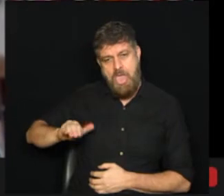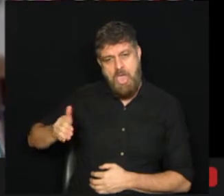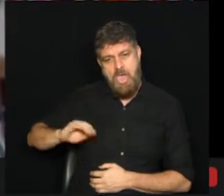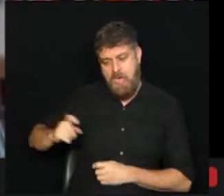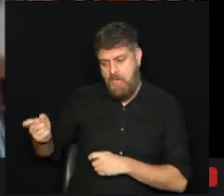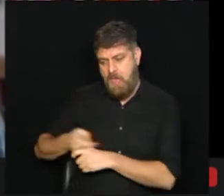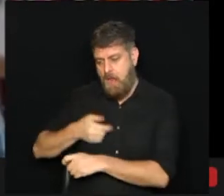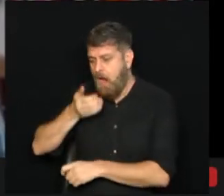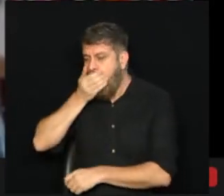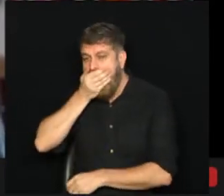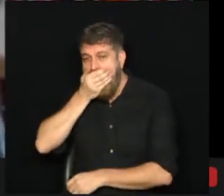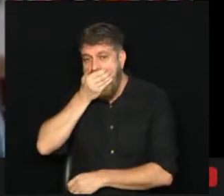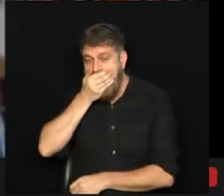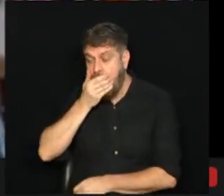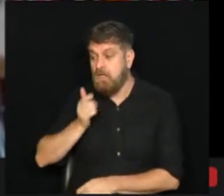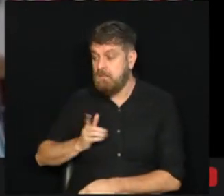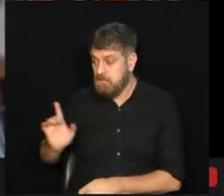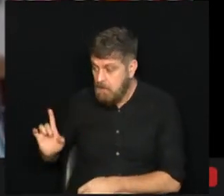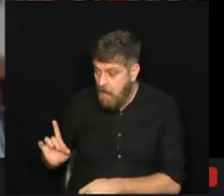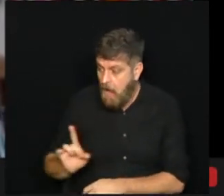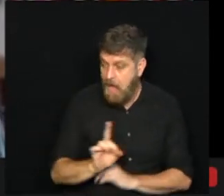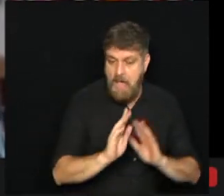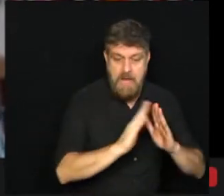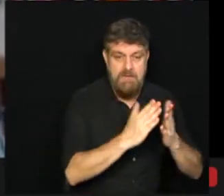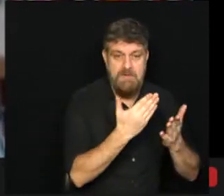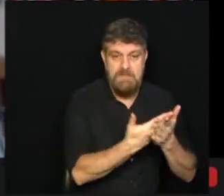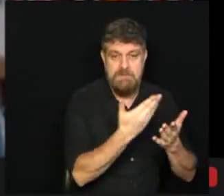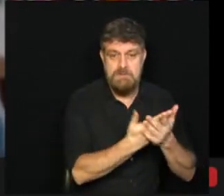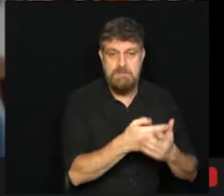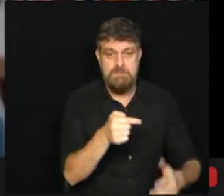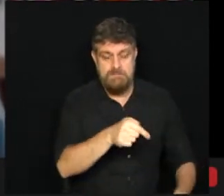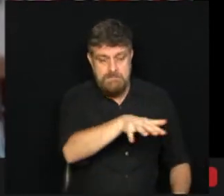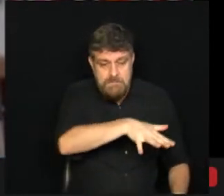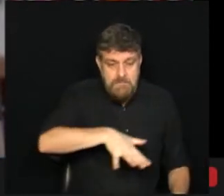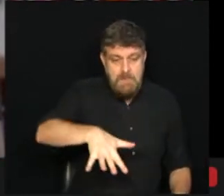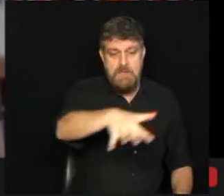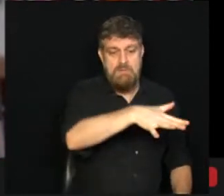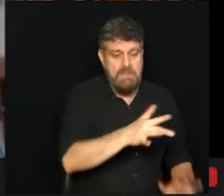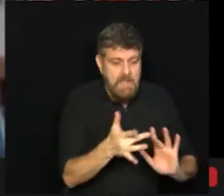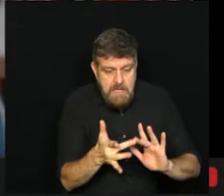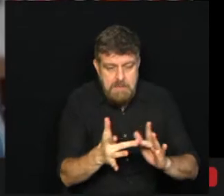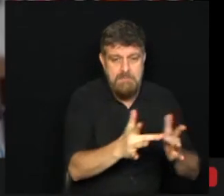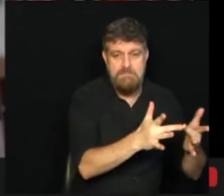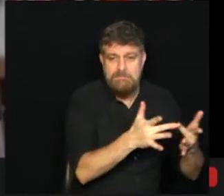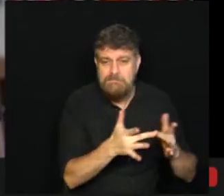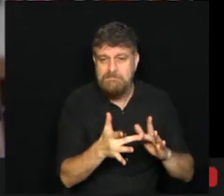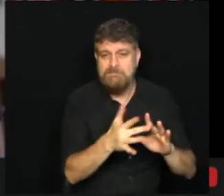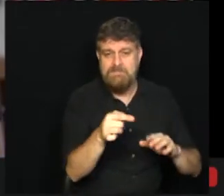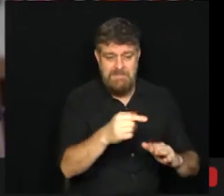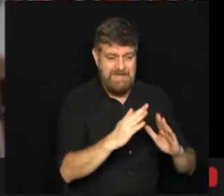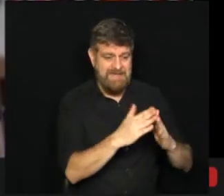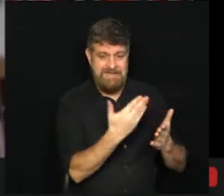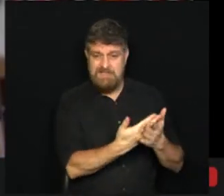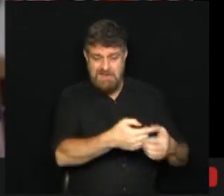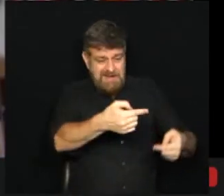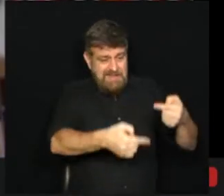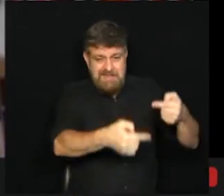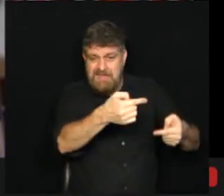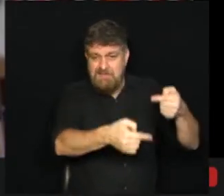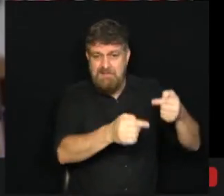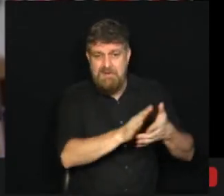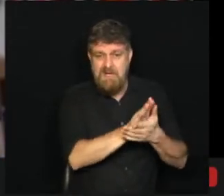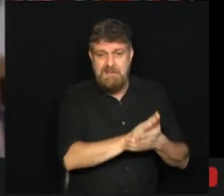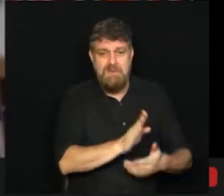único espaço de socialização dessa criança fora do espaço da família é a escola. Então, se a escola não puder discutir isso, a escola